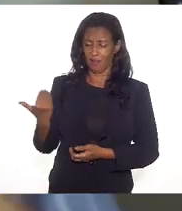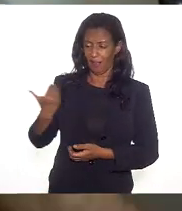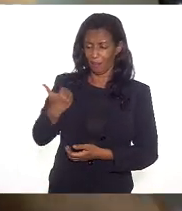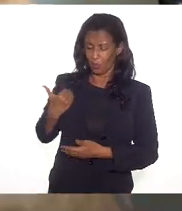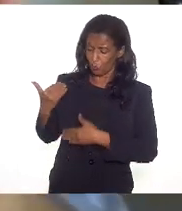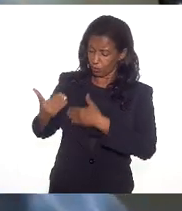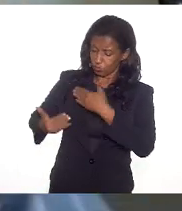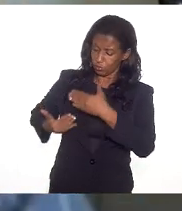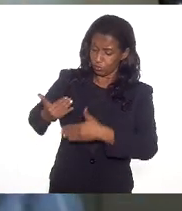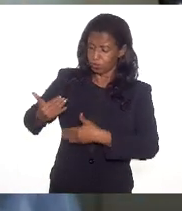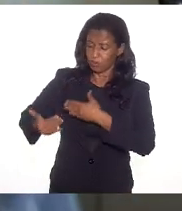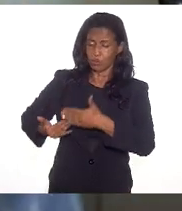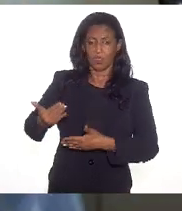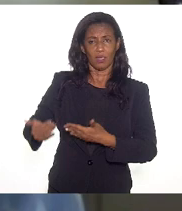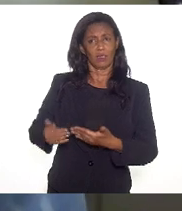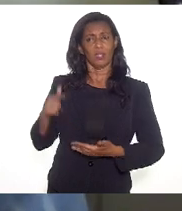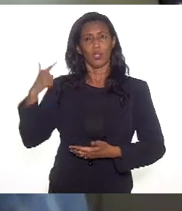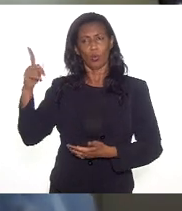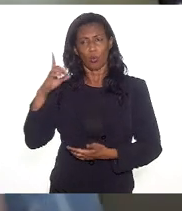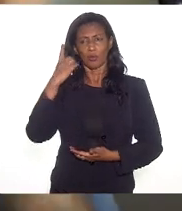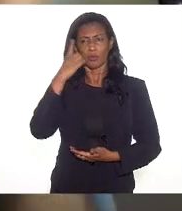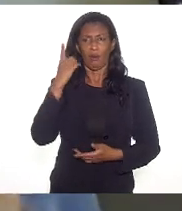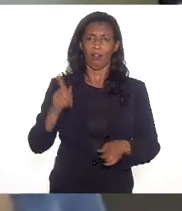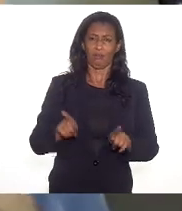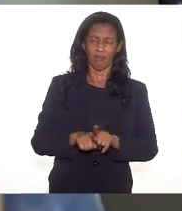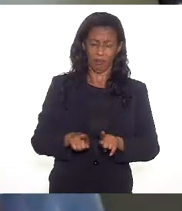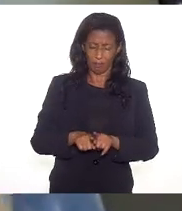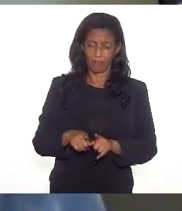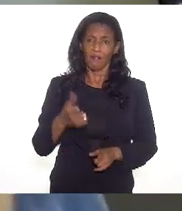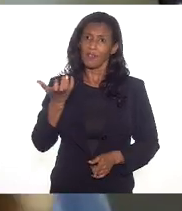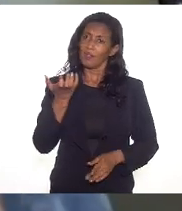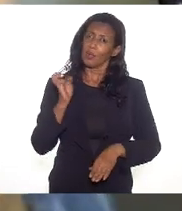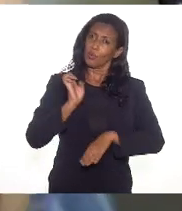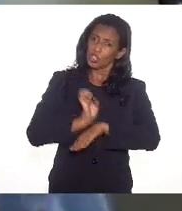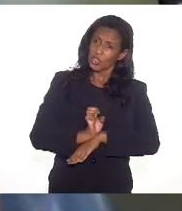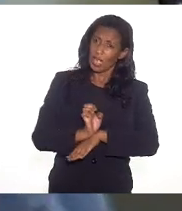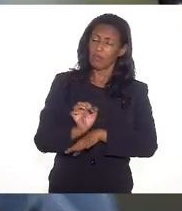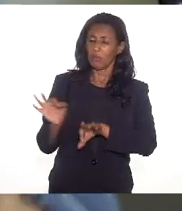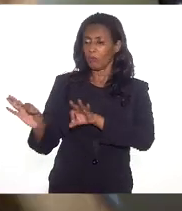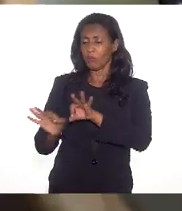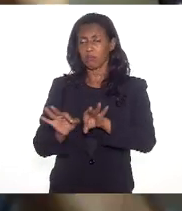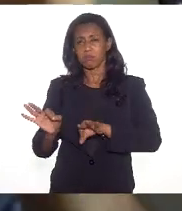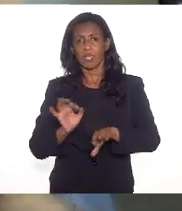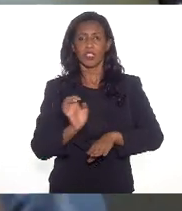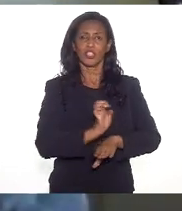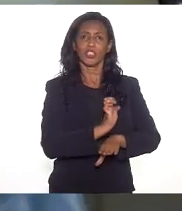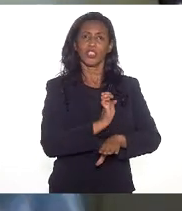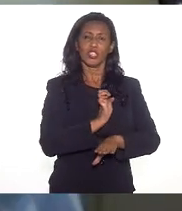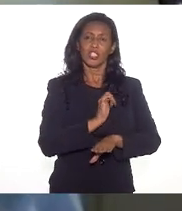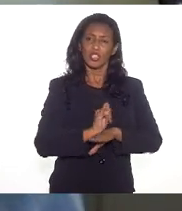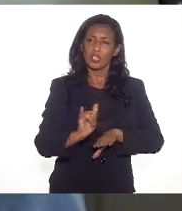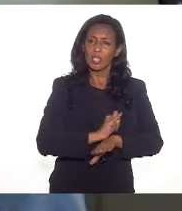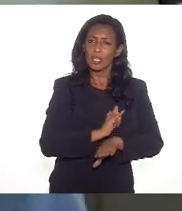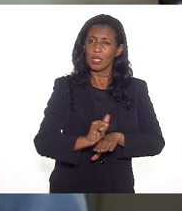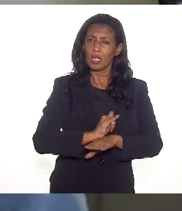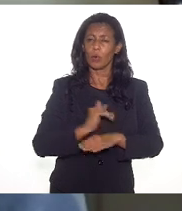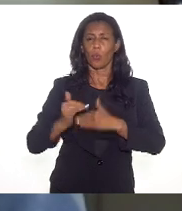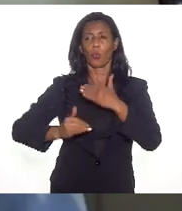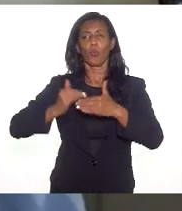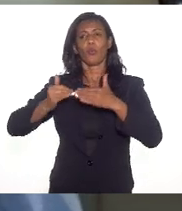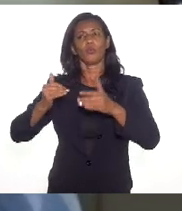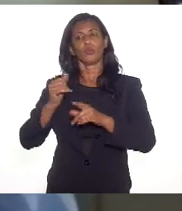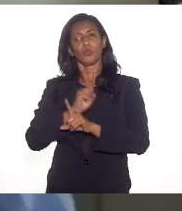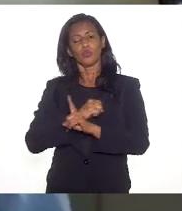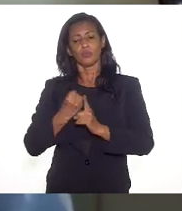e outros deputados também, a gente querer que o Estado tenha um planejamento estratégico de desenvolvimento econômico e